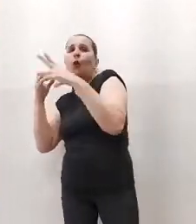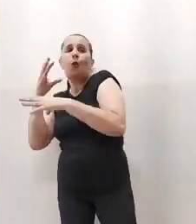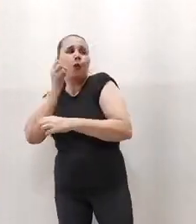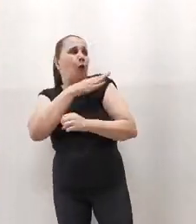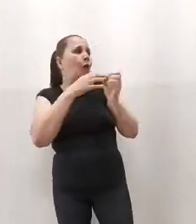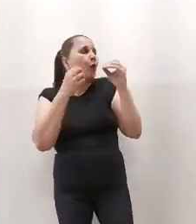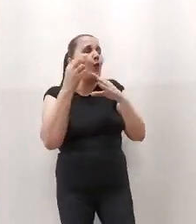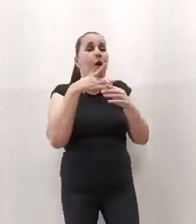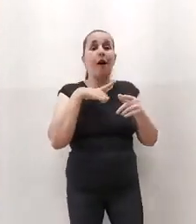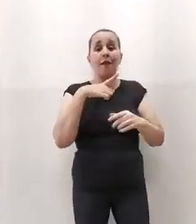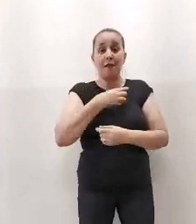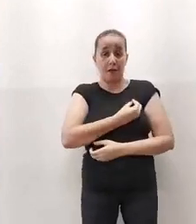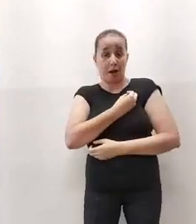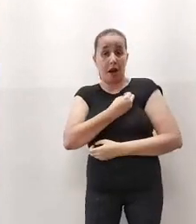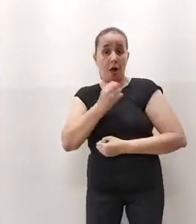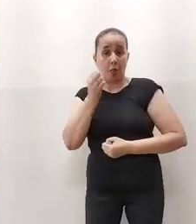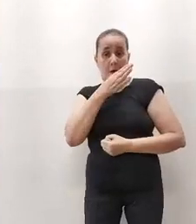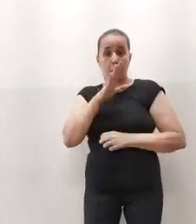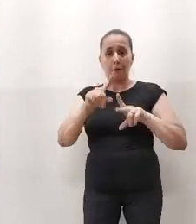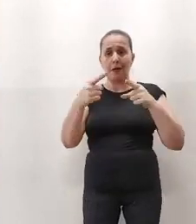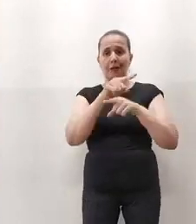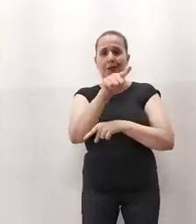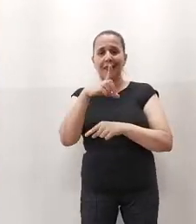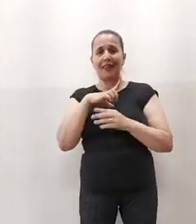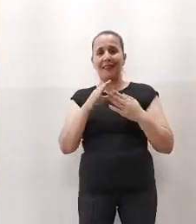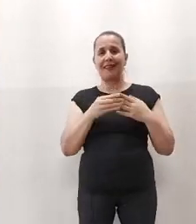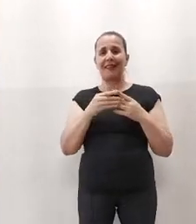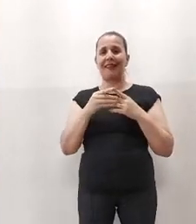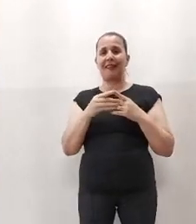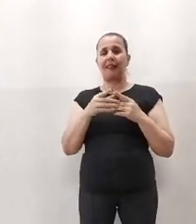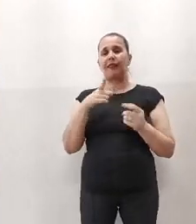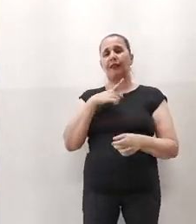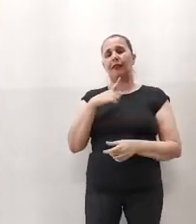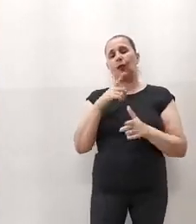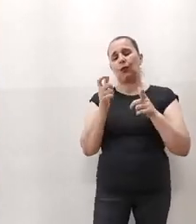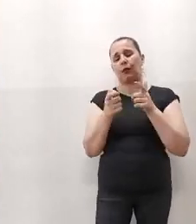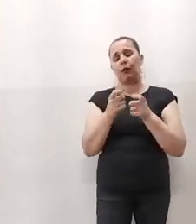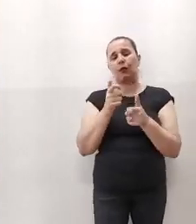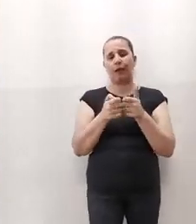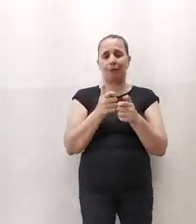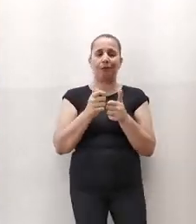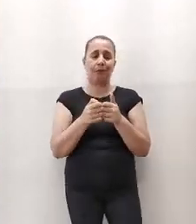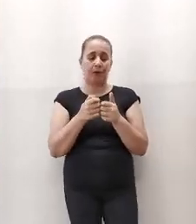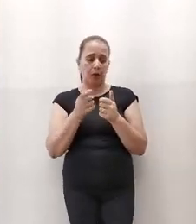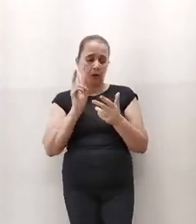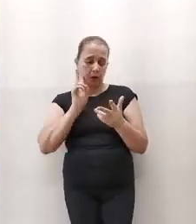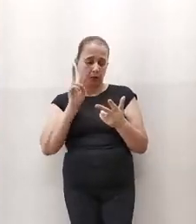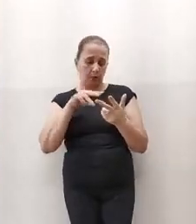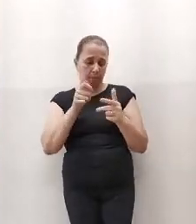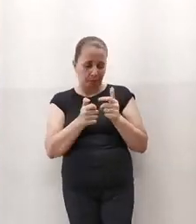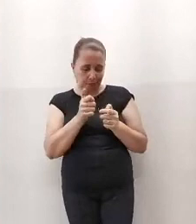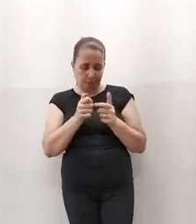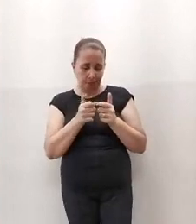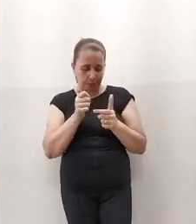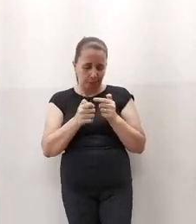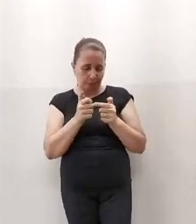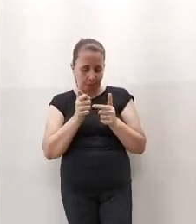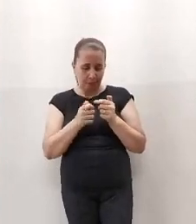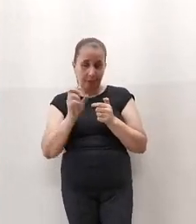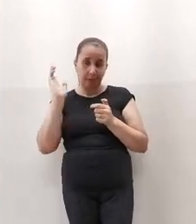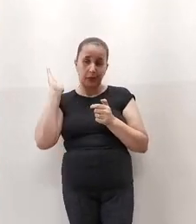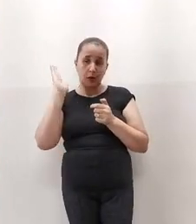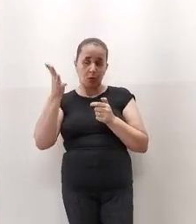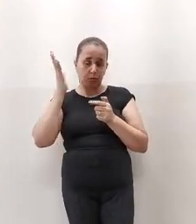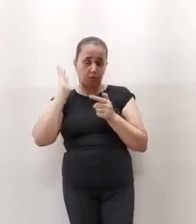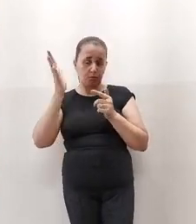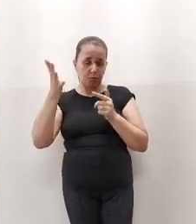e viver coisas novas, porém você leva o seu celular. E quando você está nesse trem, vendo todas essas